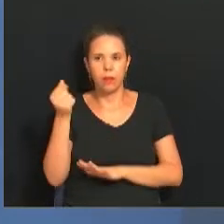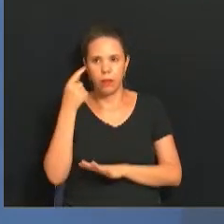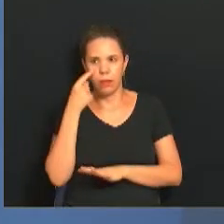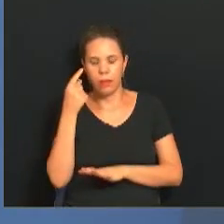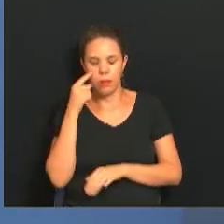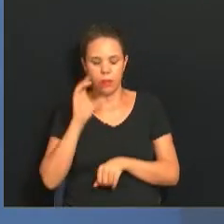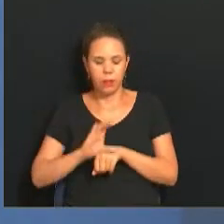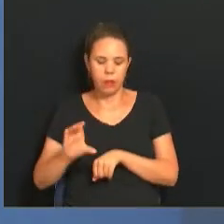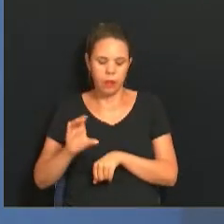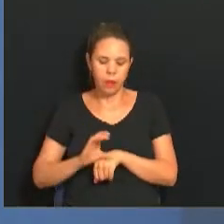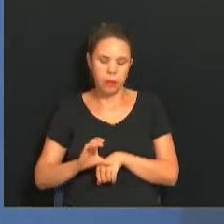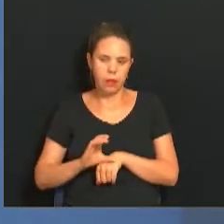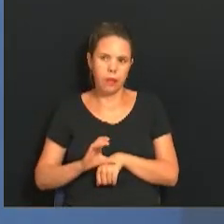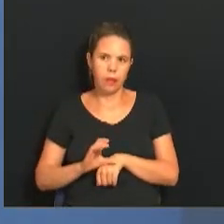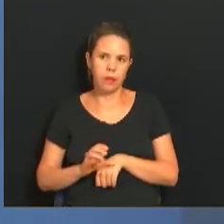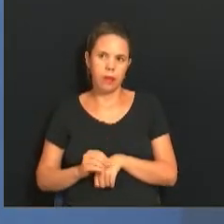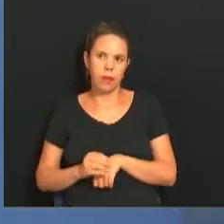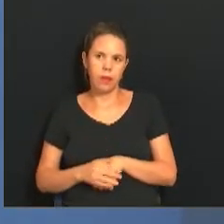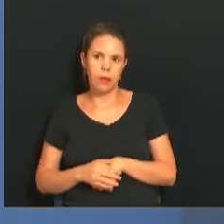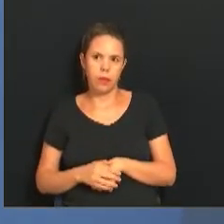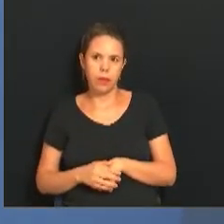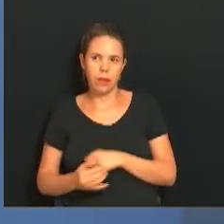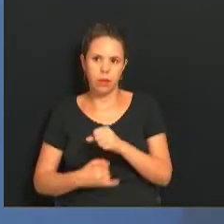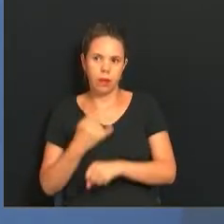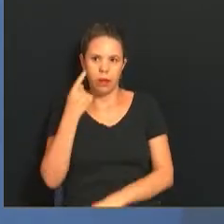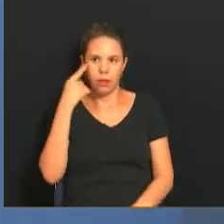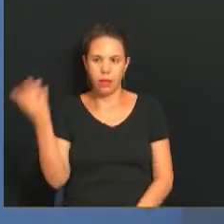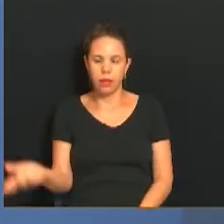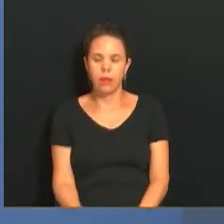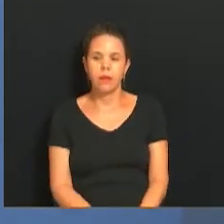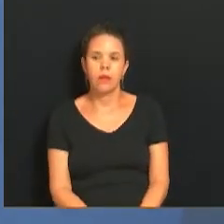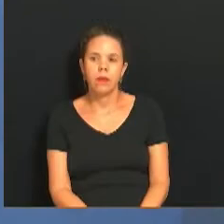cursos serão fornecidos de forma online. Acompanhe.